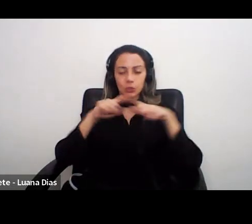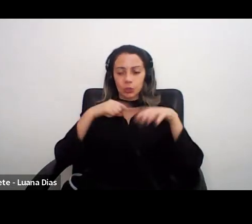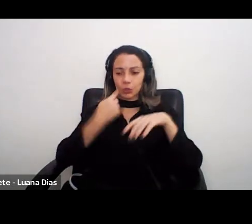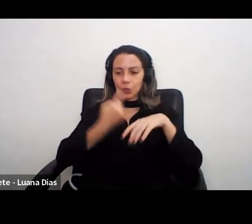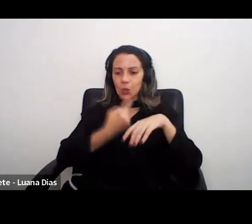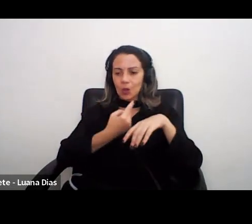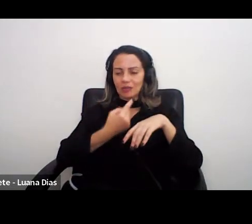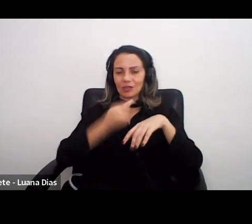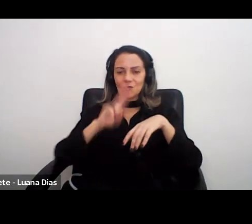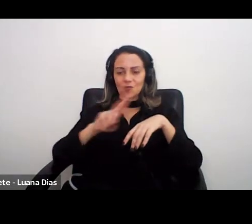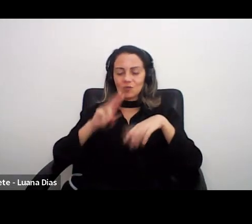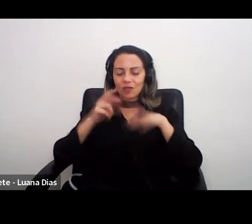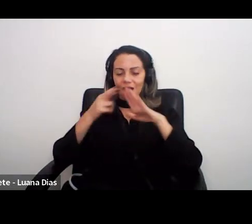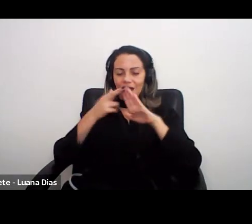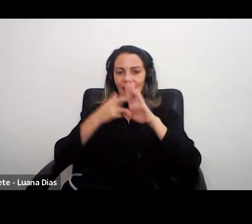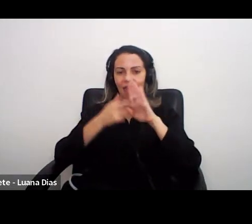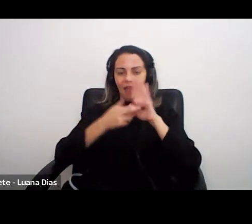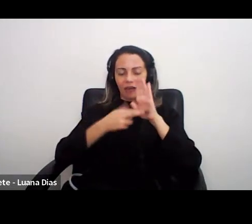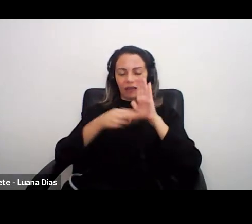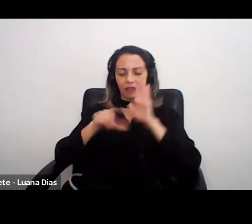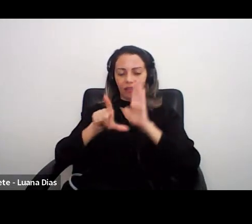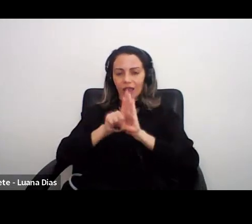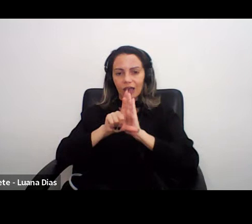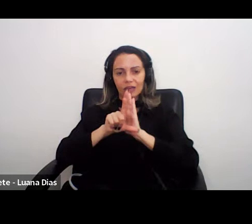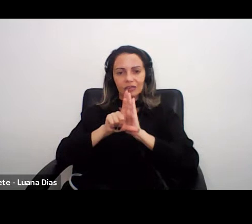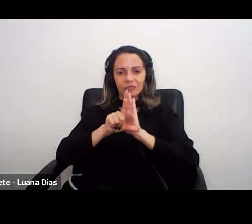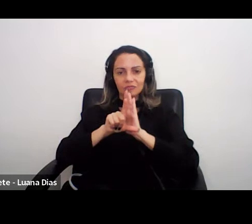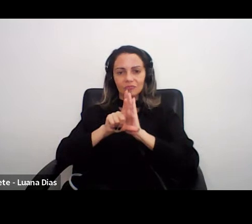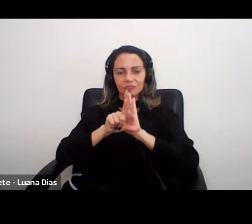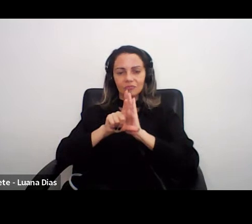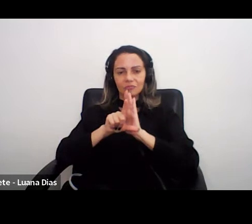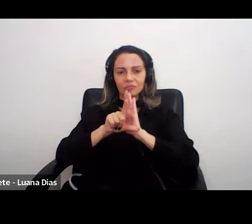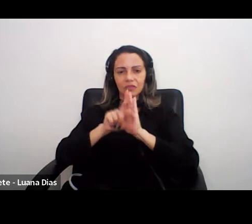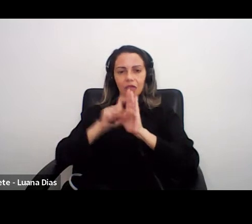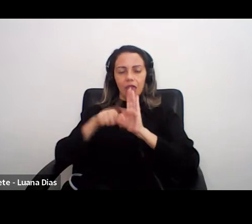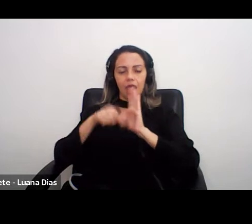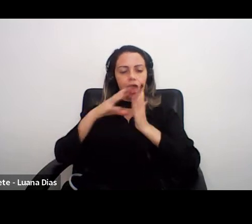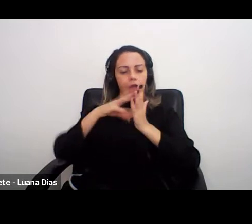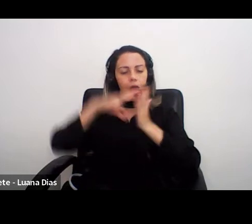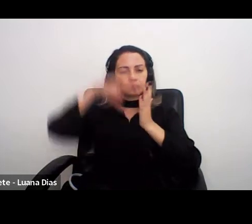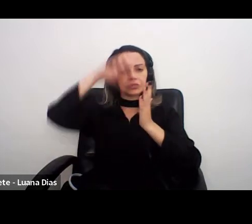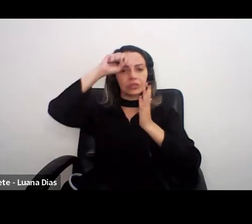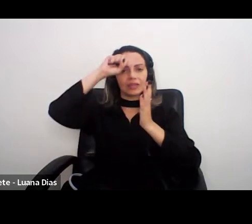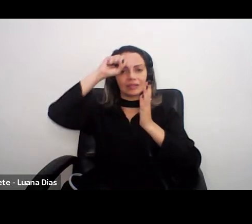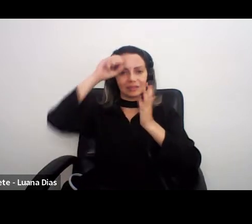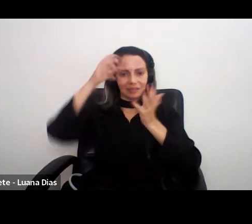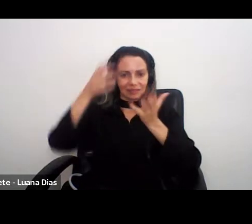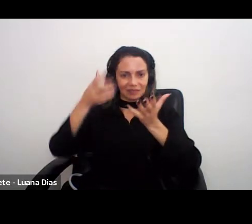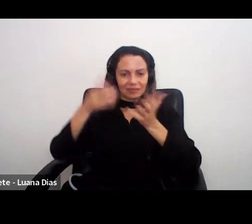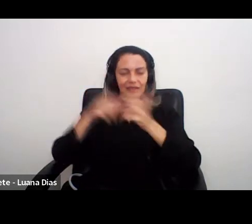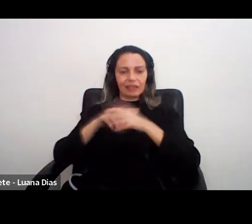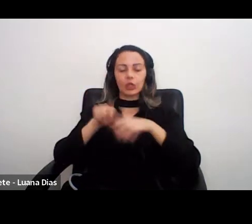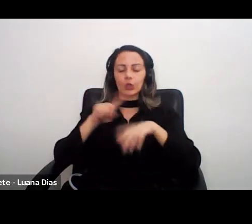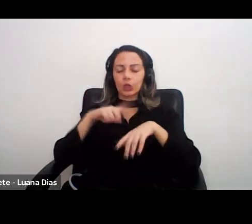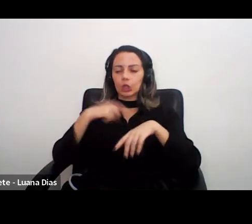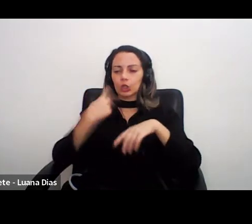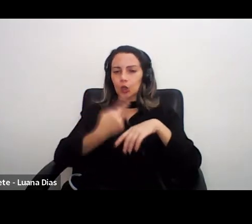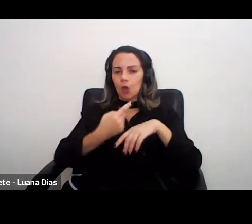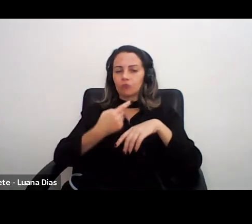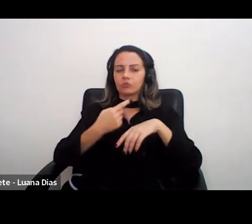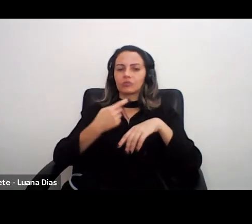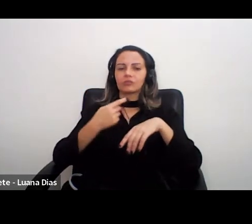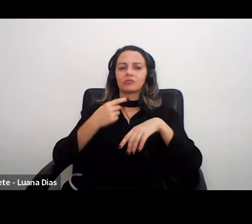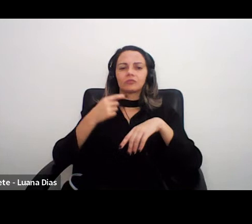dispositivos legais, normas legais, genéricas, abstratas. E por mais que a gente faça um exercício de aproximação para o dado